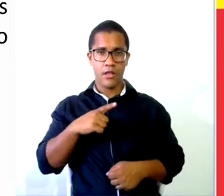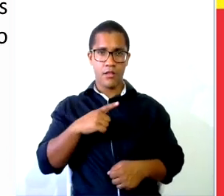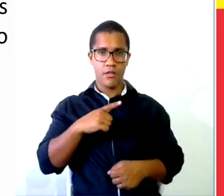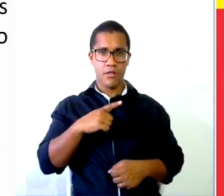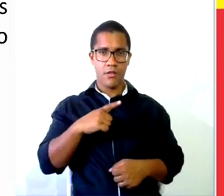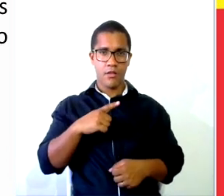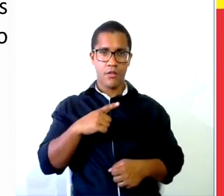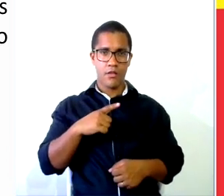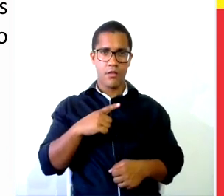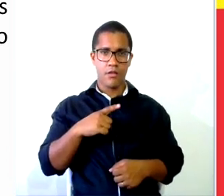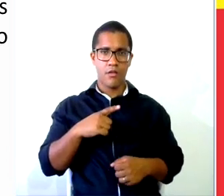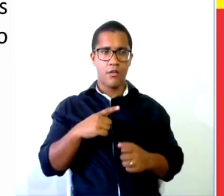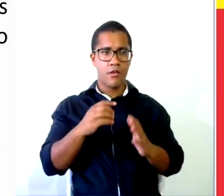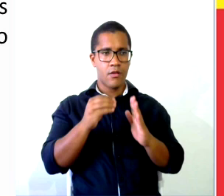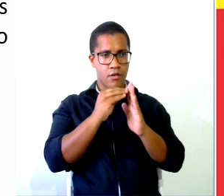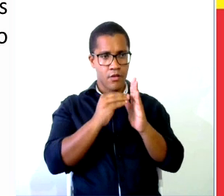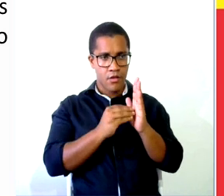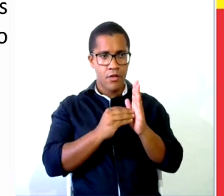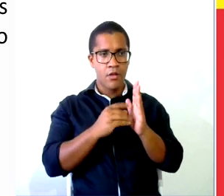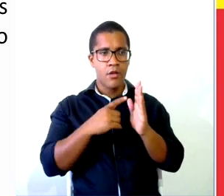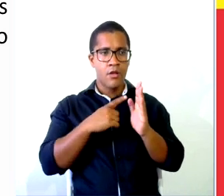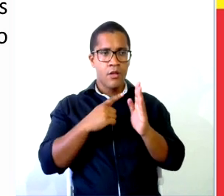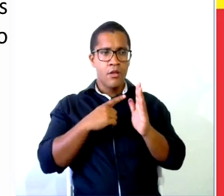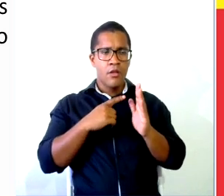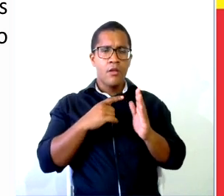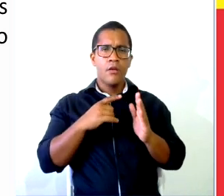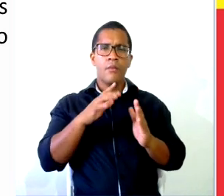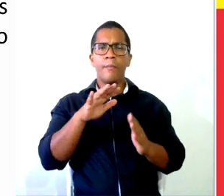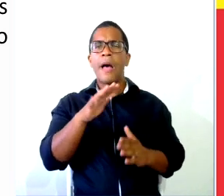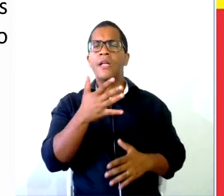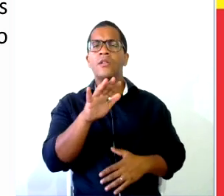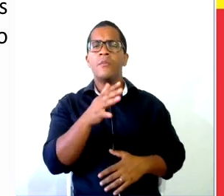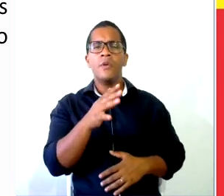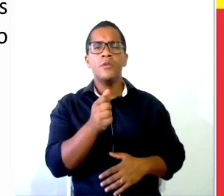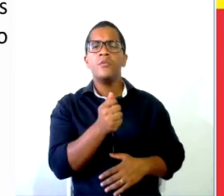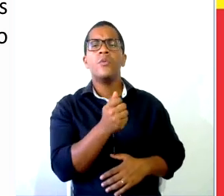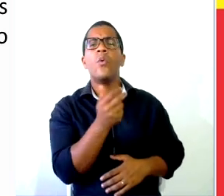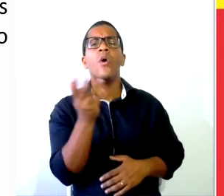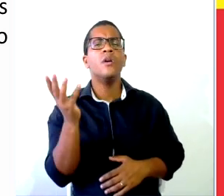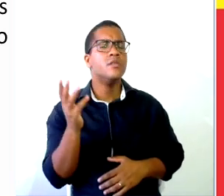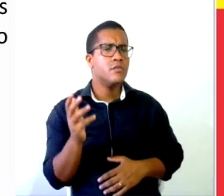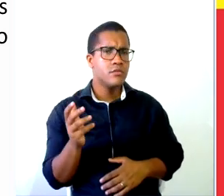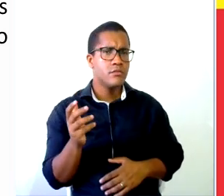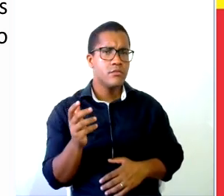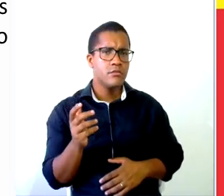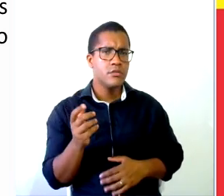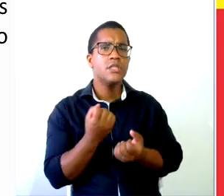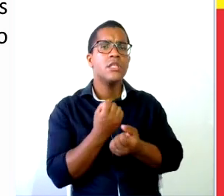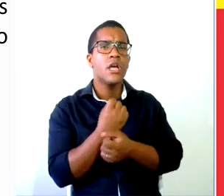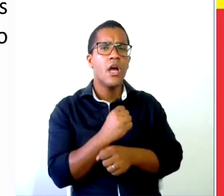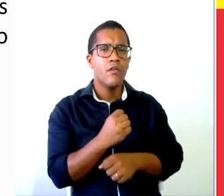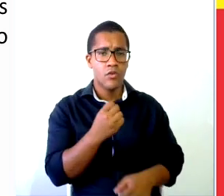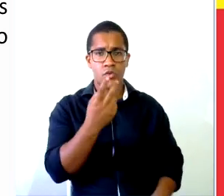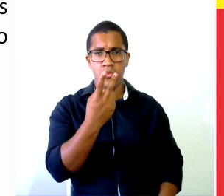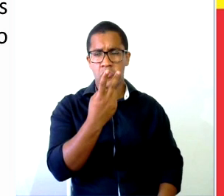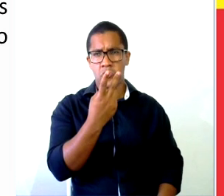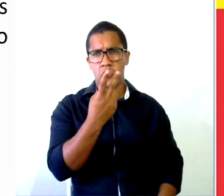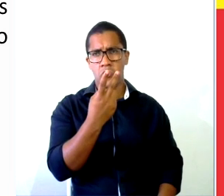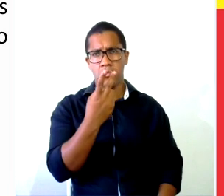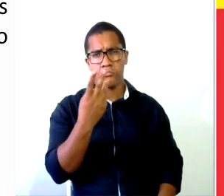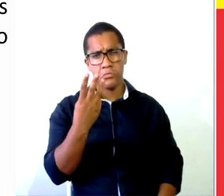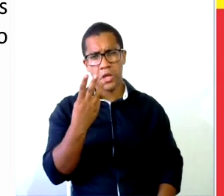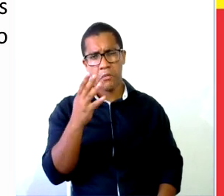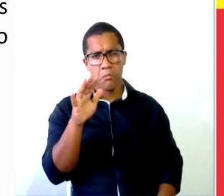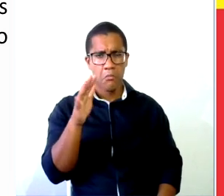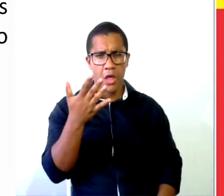de acordo com Marco Ferro, né, havia uma média de 2 a 3 milhões